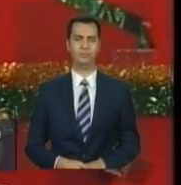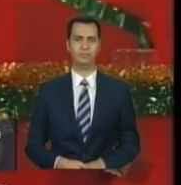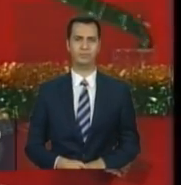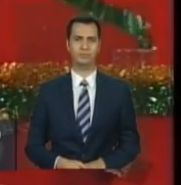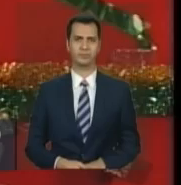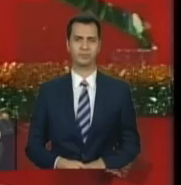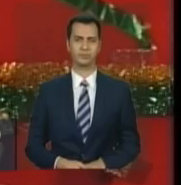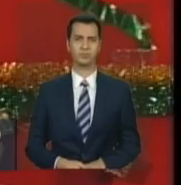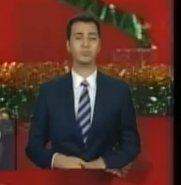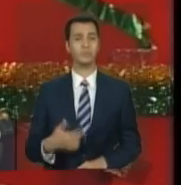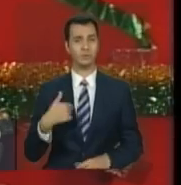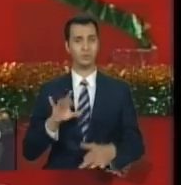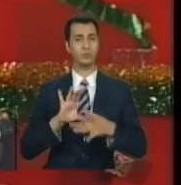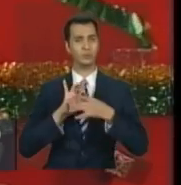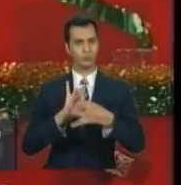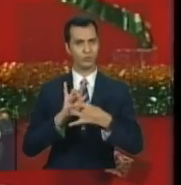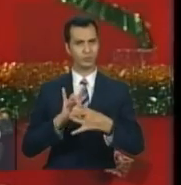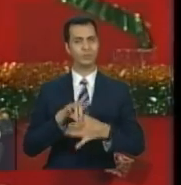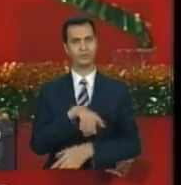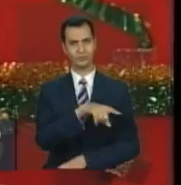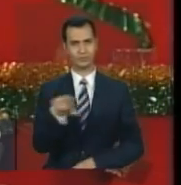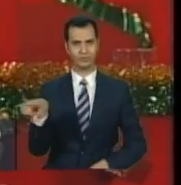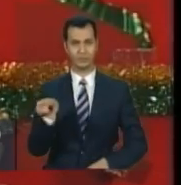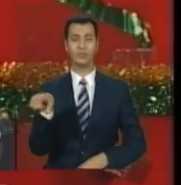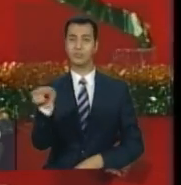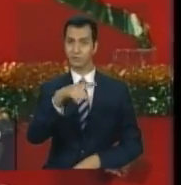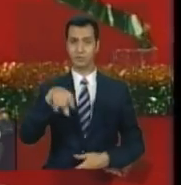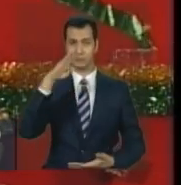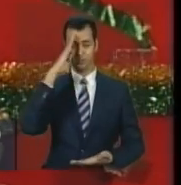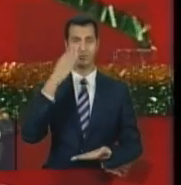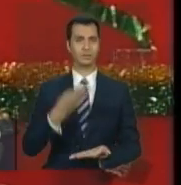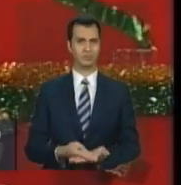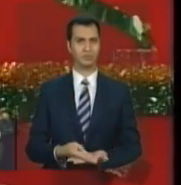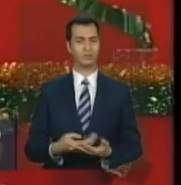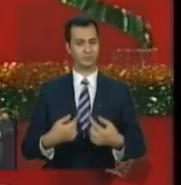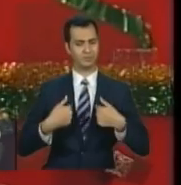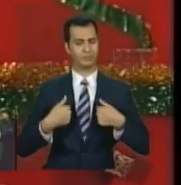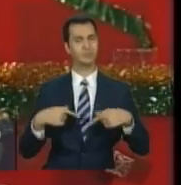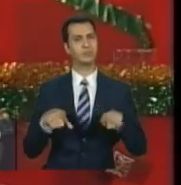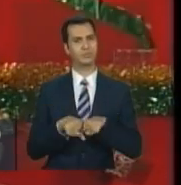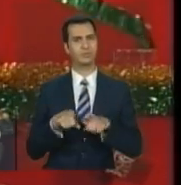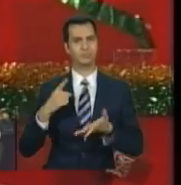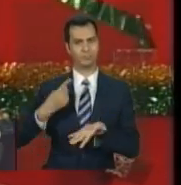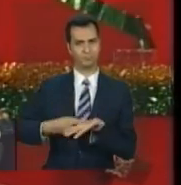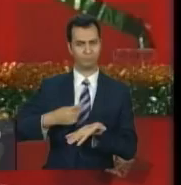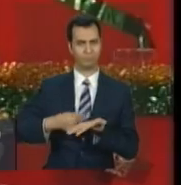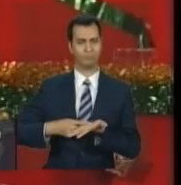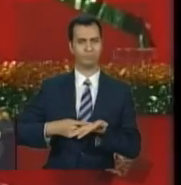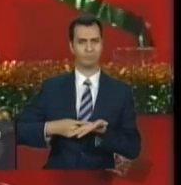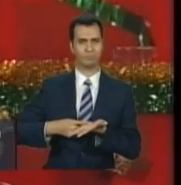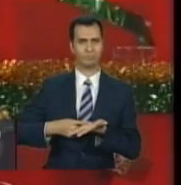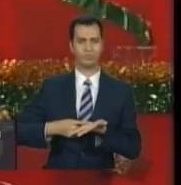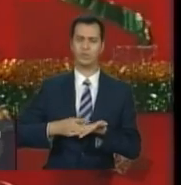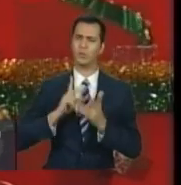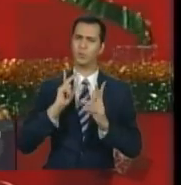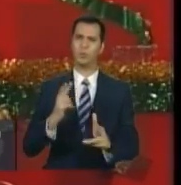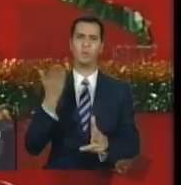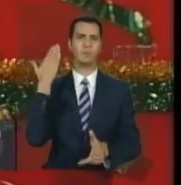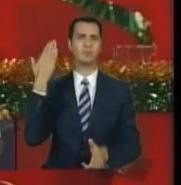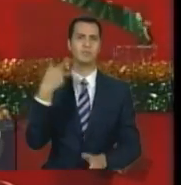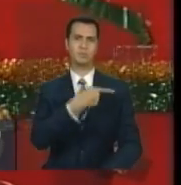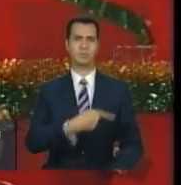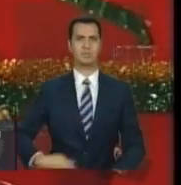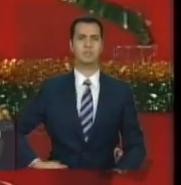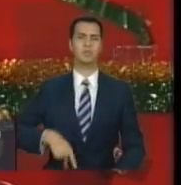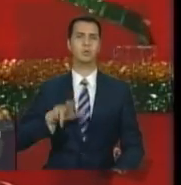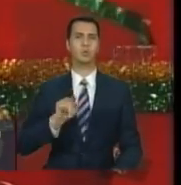estou com vocês e vocês podem ter em mim a mesma parceria que vocês tiveram com o presidente Lula.